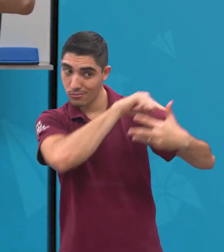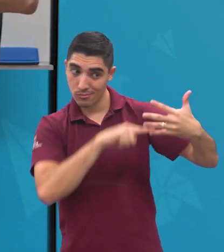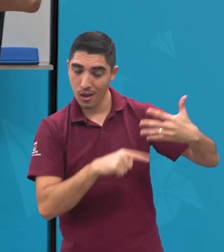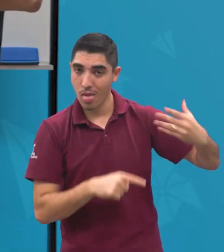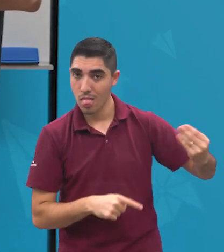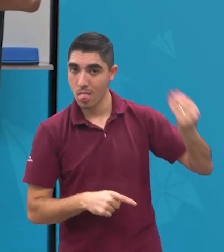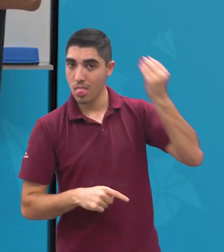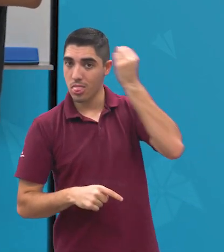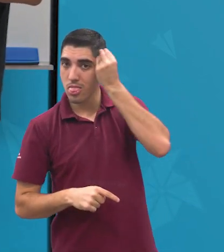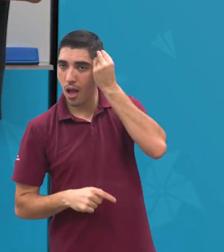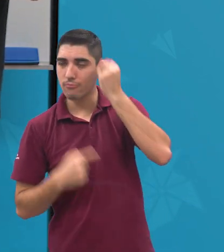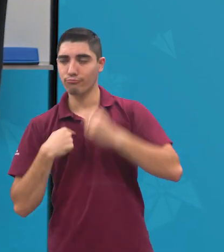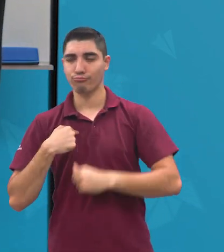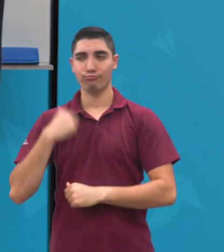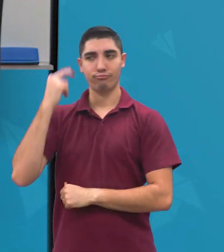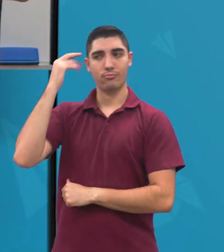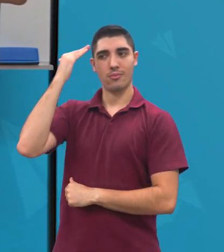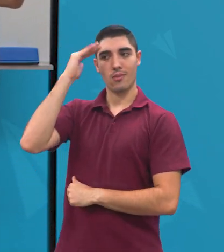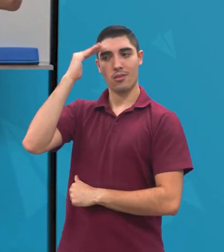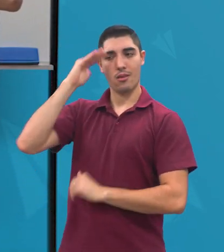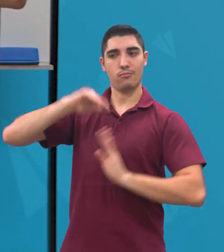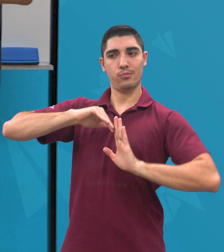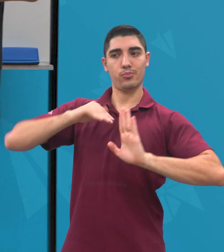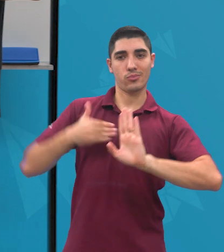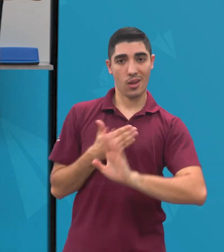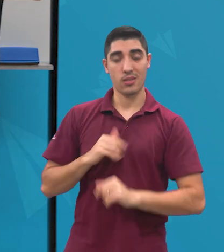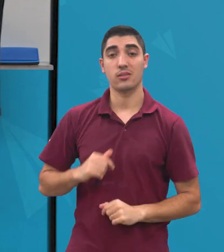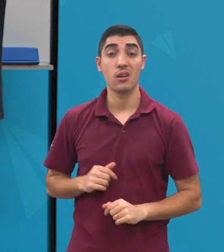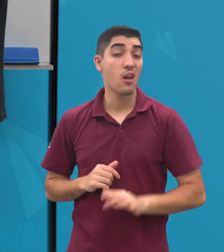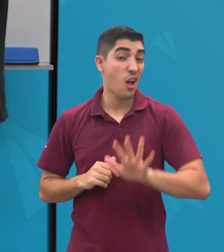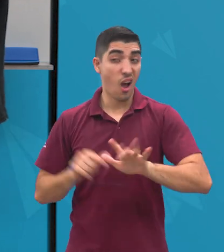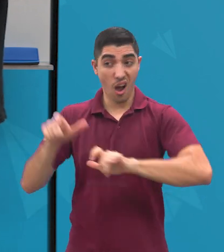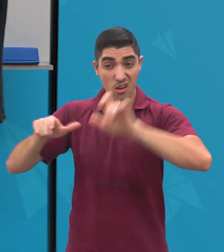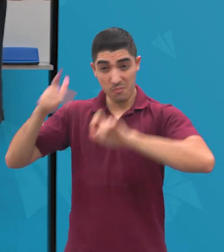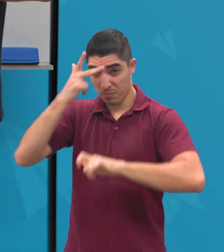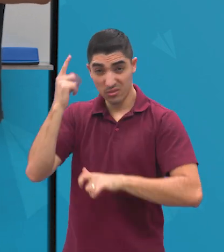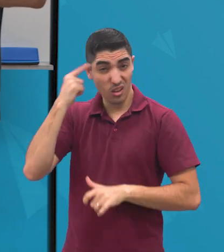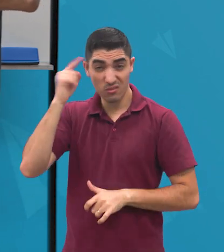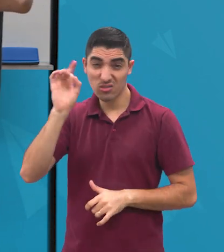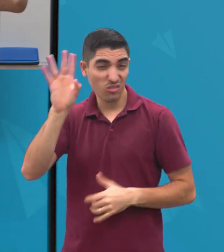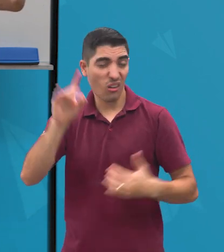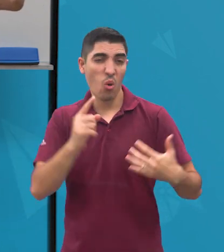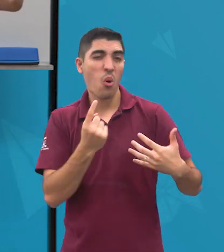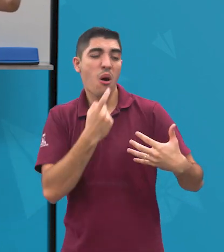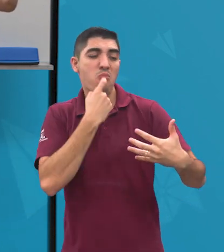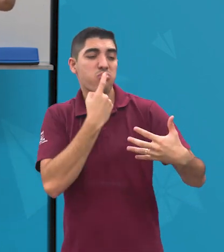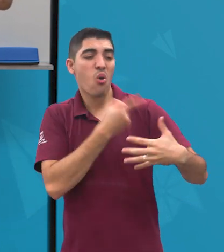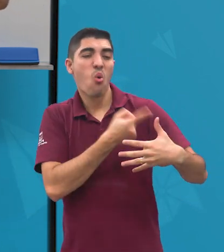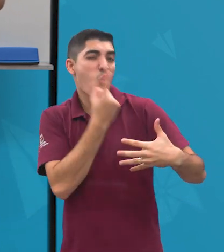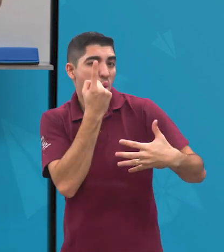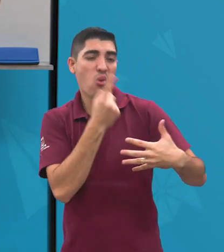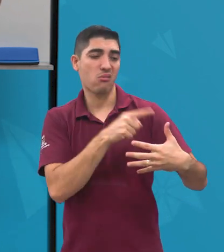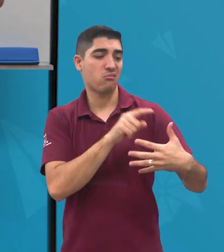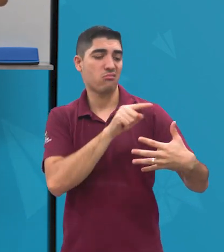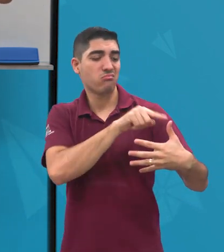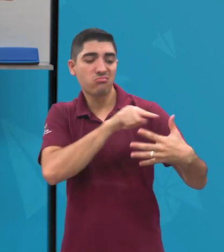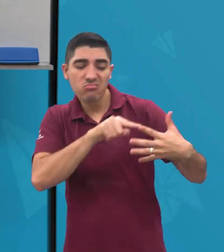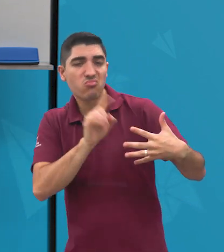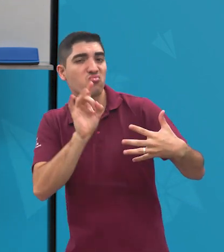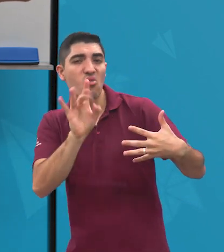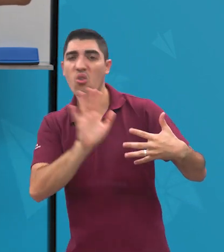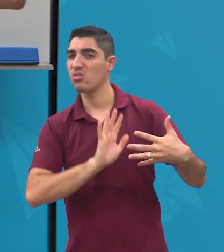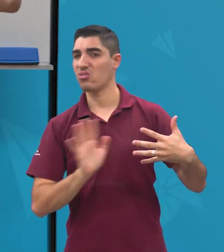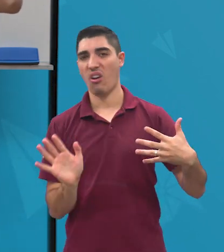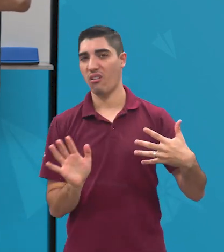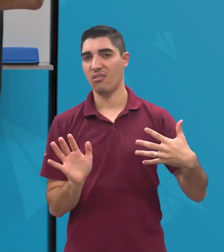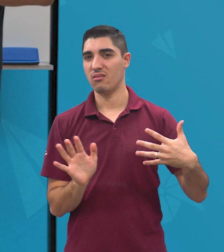elas simplesmente optam por um ou dois desses fatores, sendo que é apenas